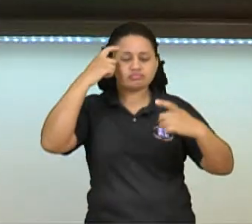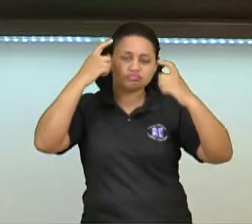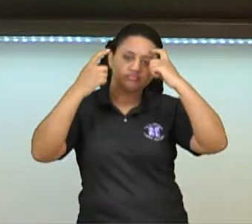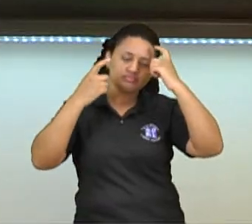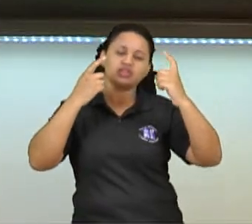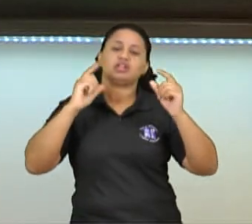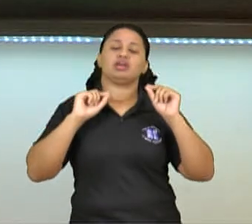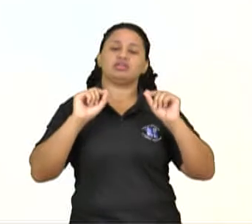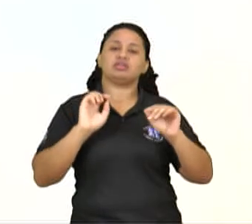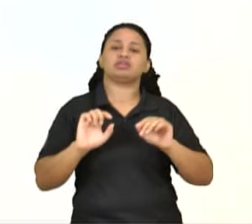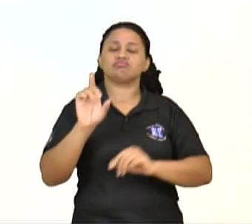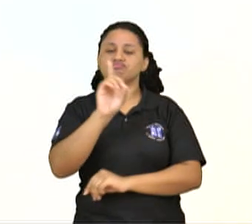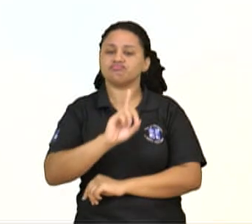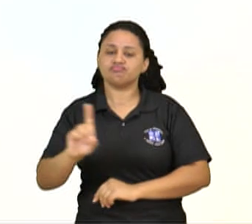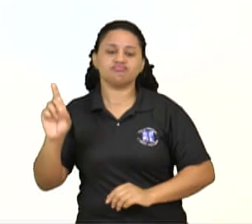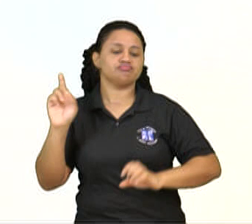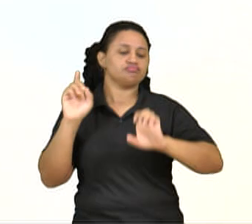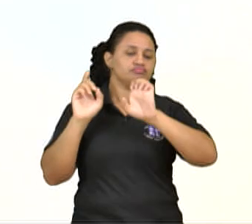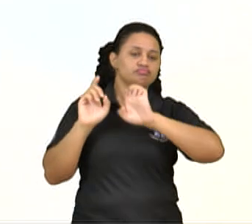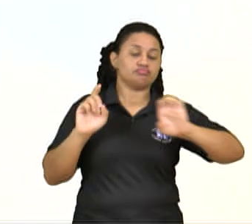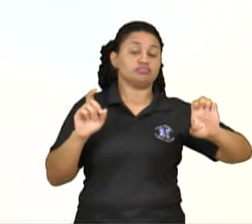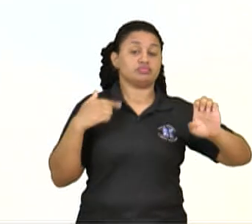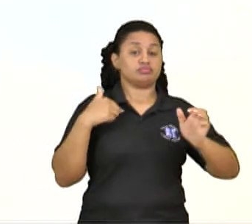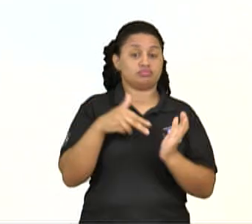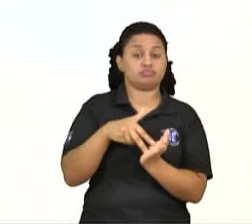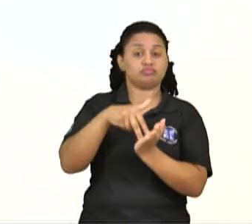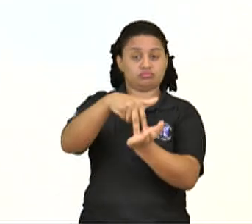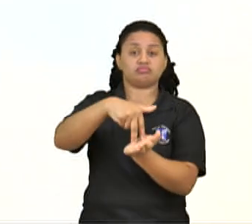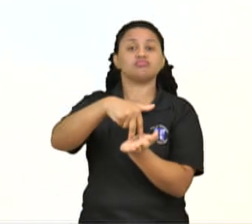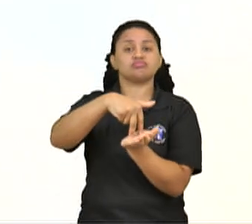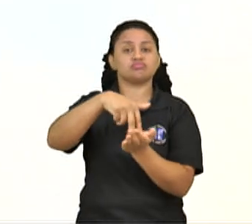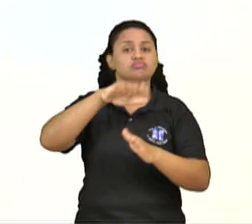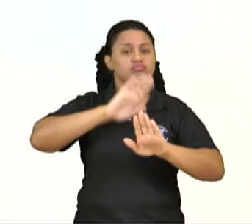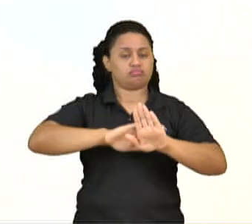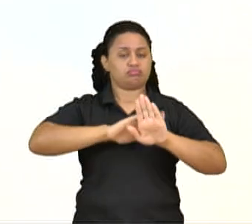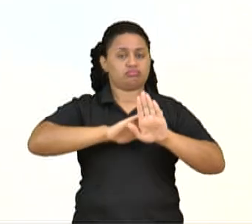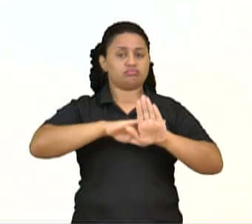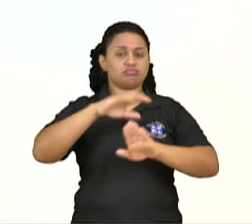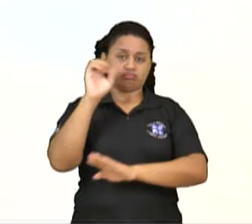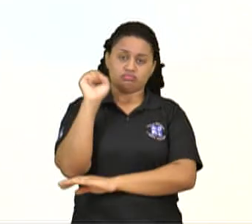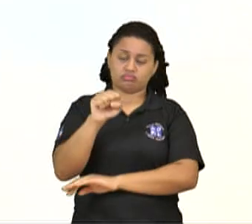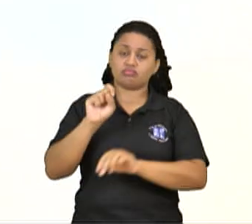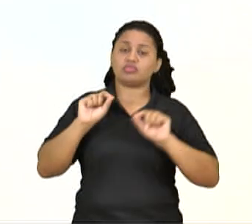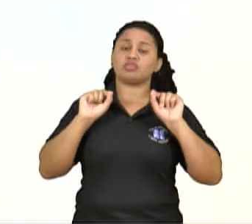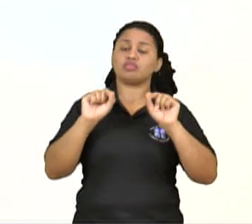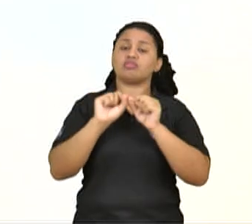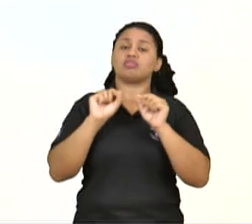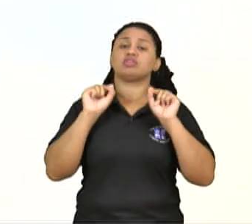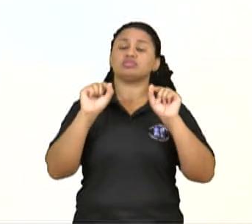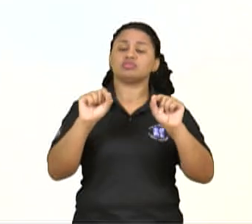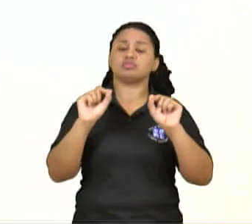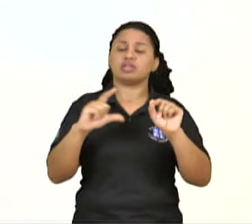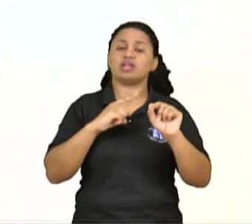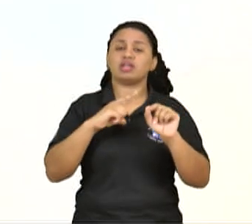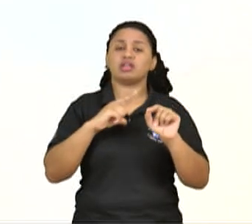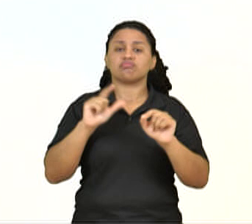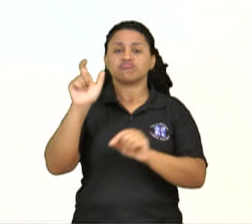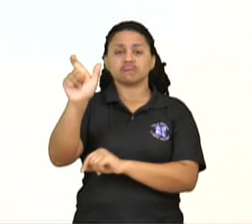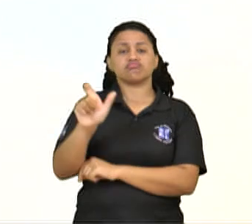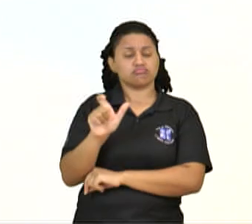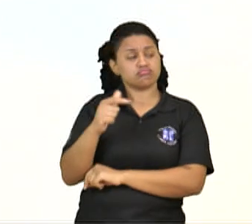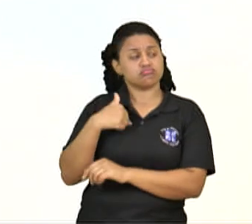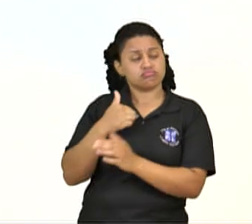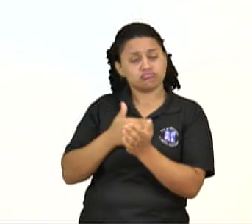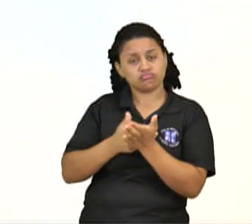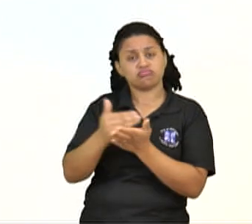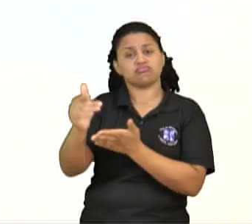de esquerda, elas são um posicionamento ideológico que vai prover de um termo que surgiu